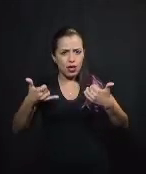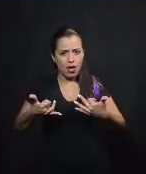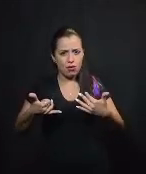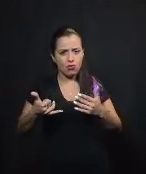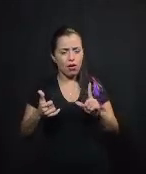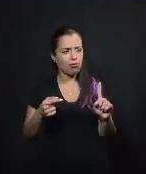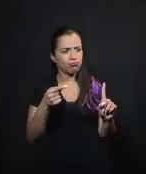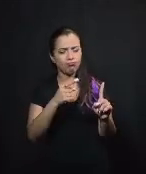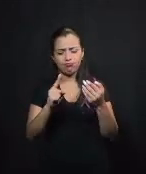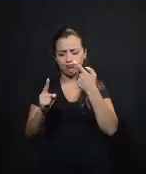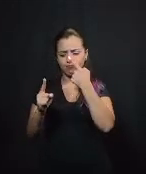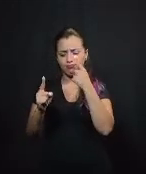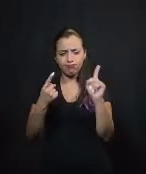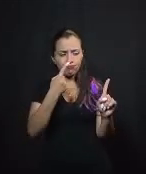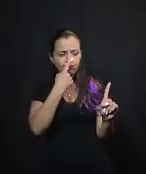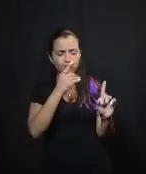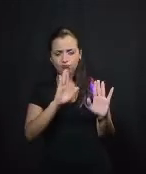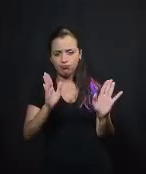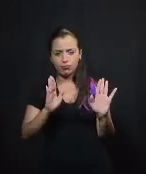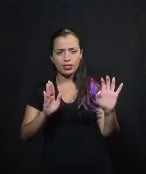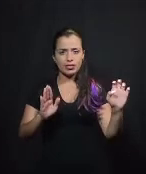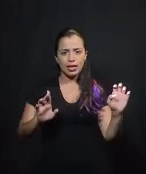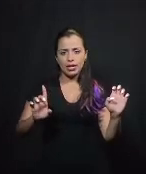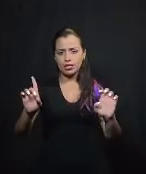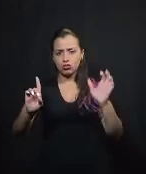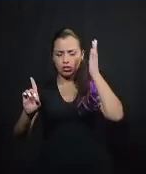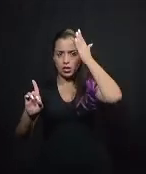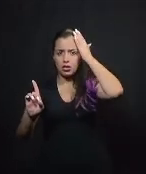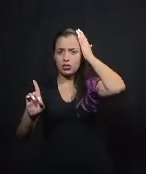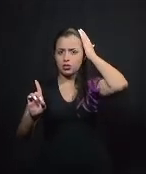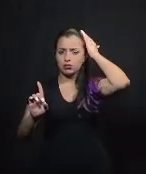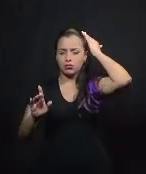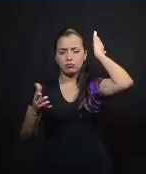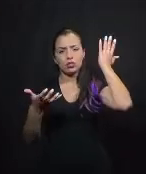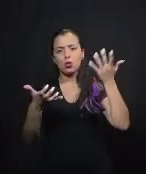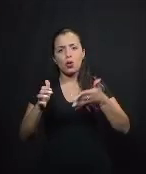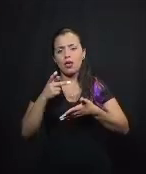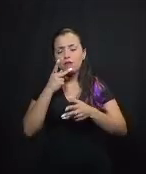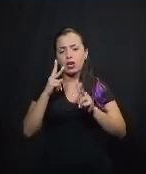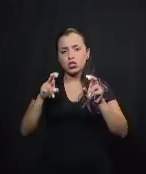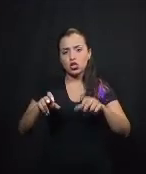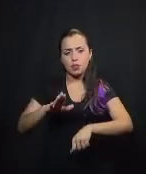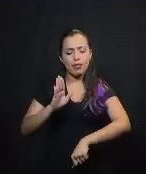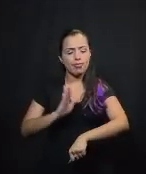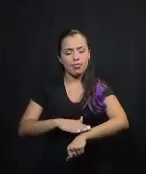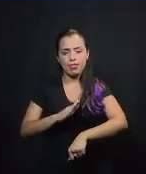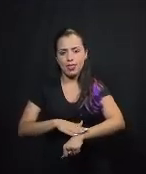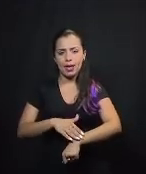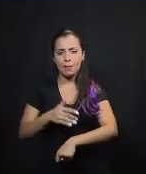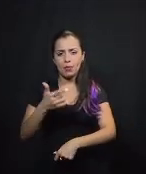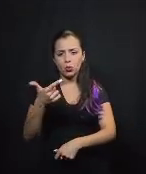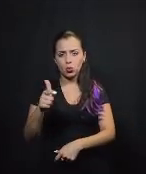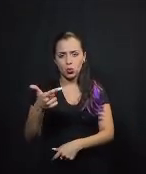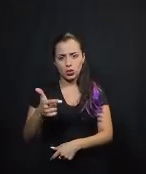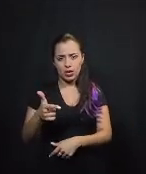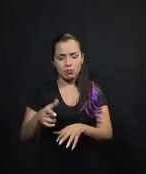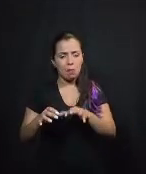porque nós iríamos esgotar o tempo e não chegar provavelmente a muita